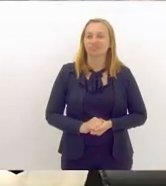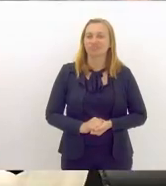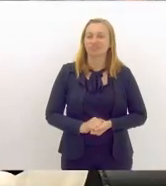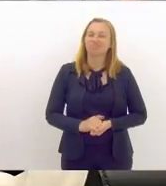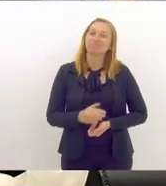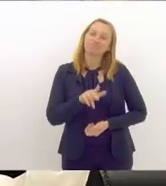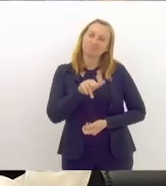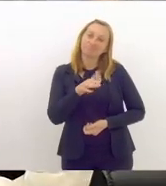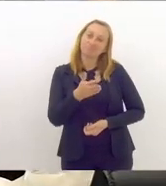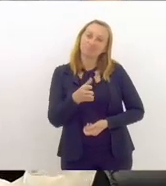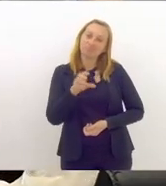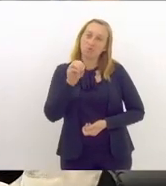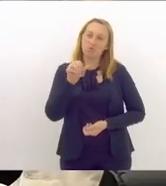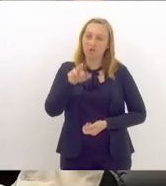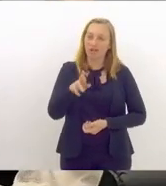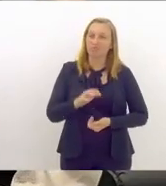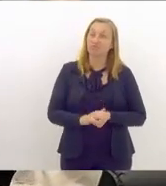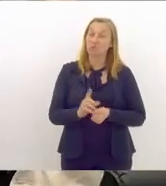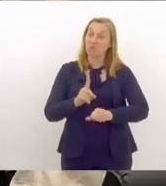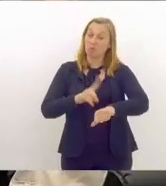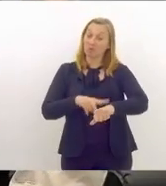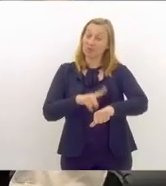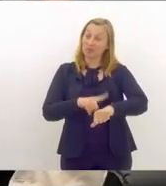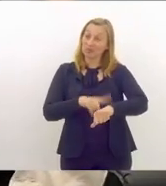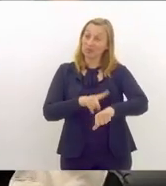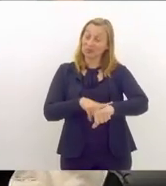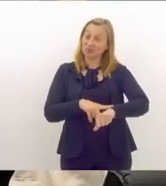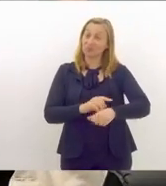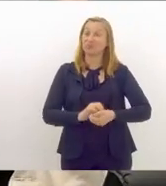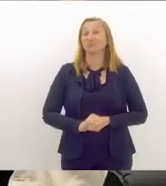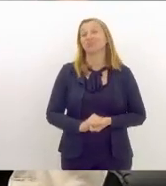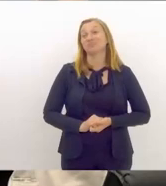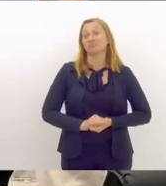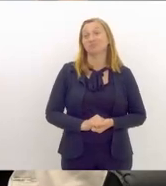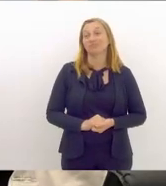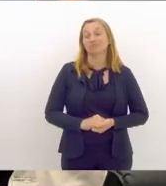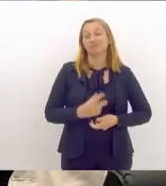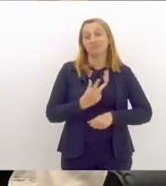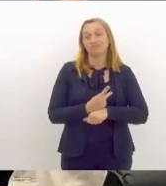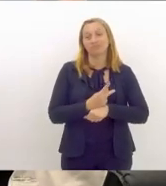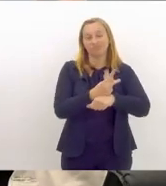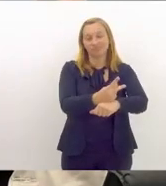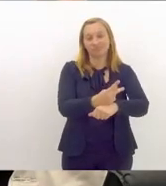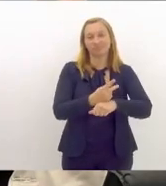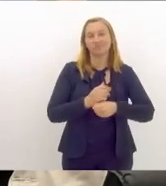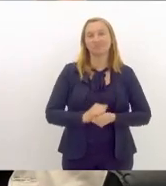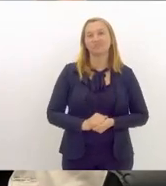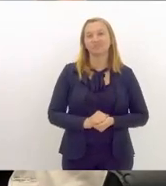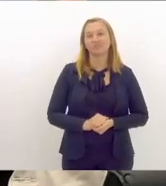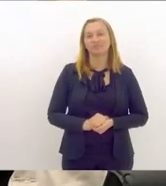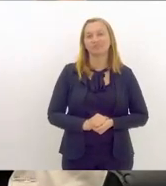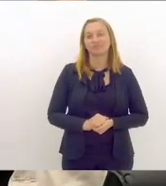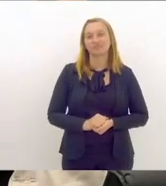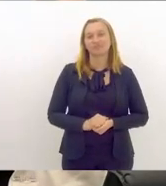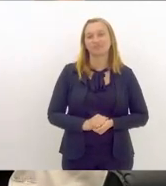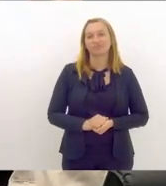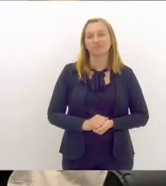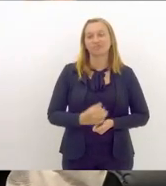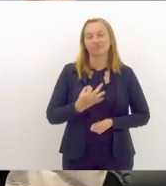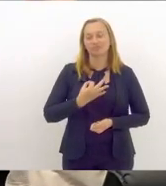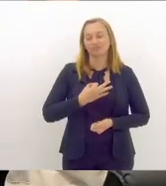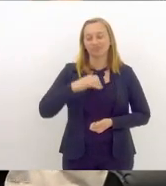Meu irmão Omar, chegou a hora aqui da gente te fazer a entrega da medalha, que é a maior